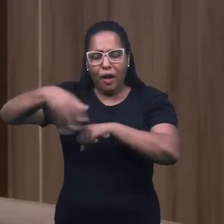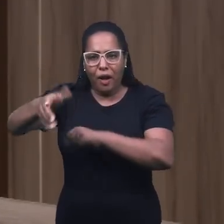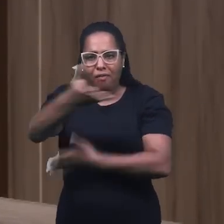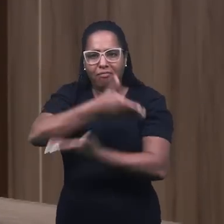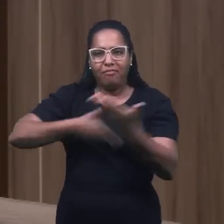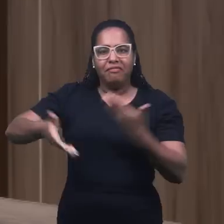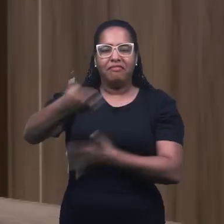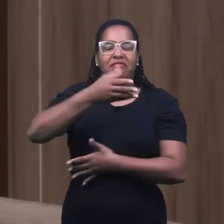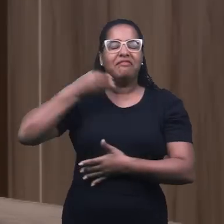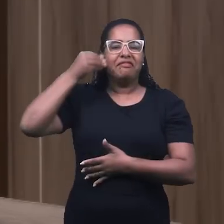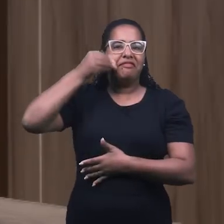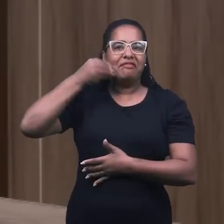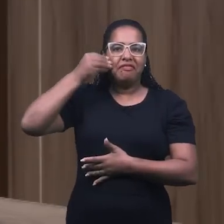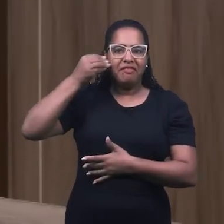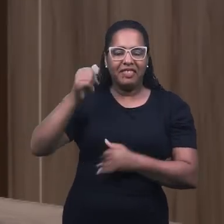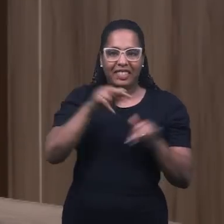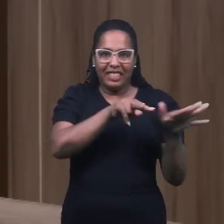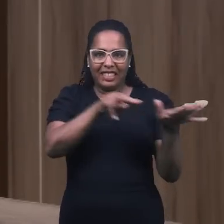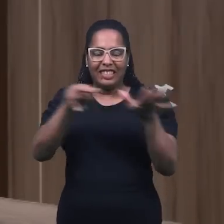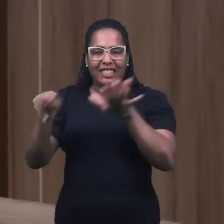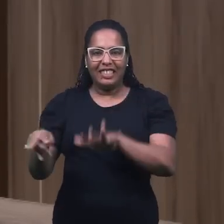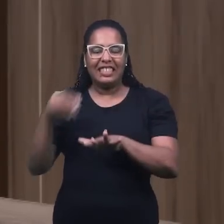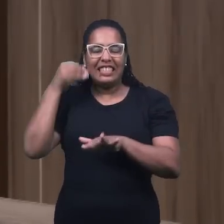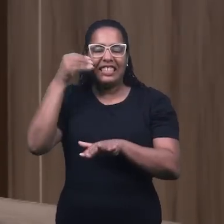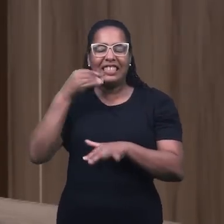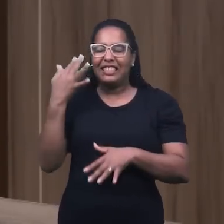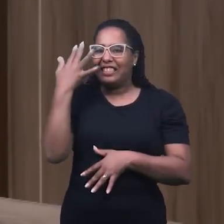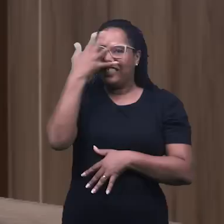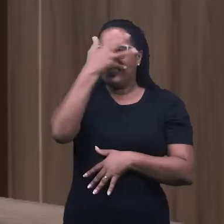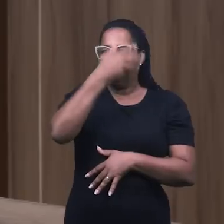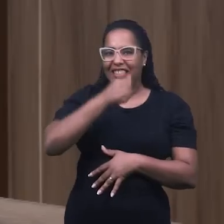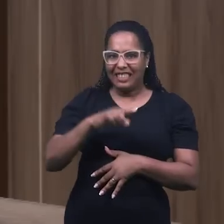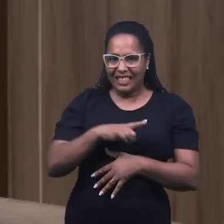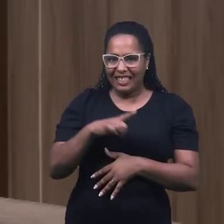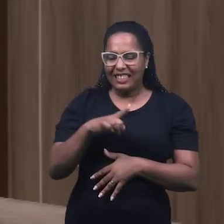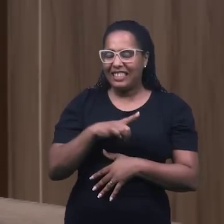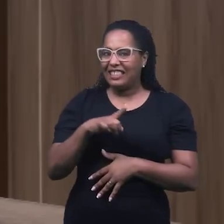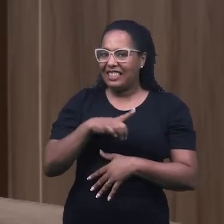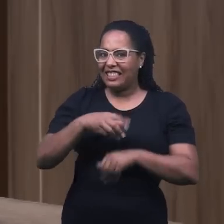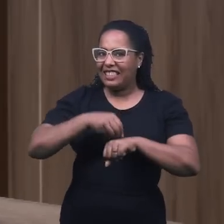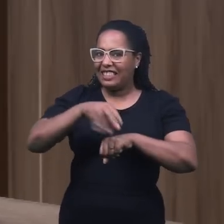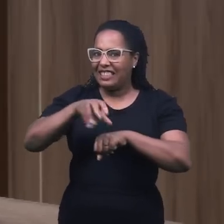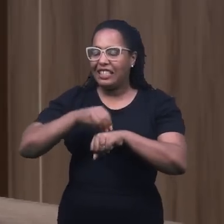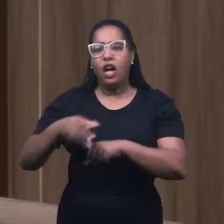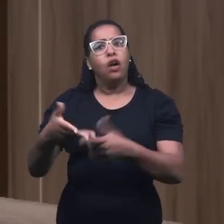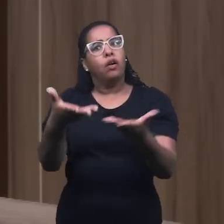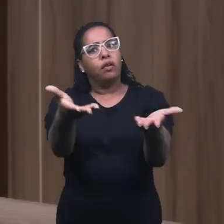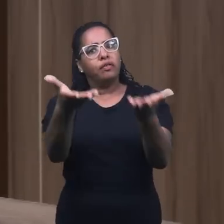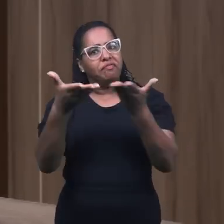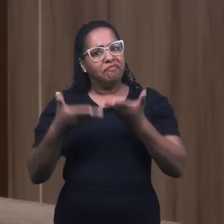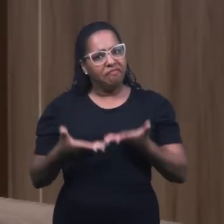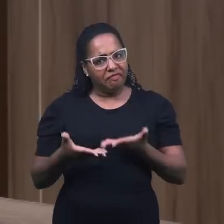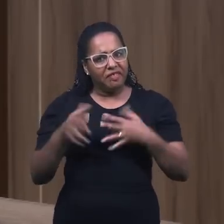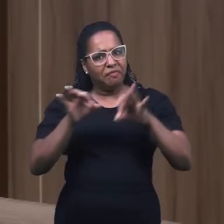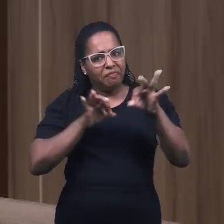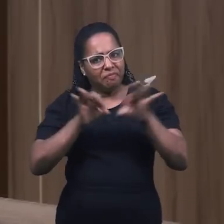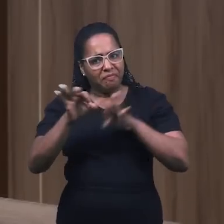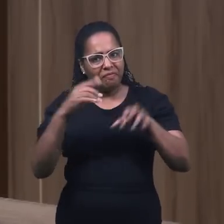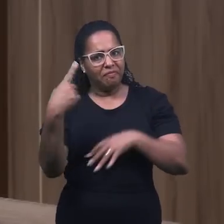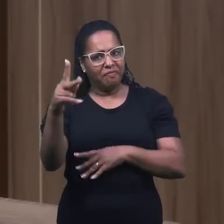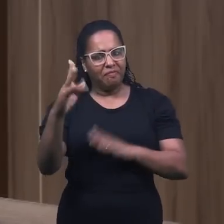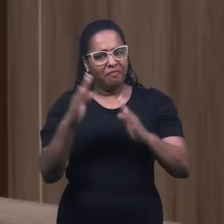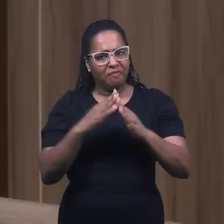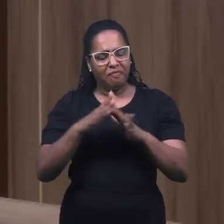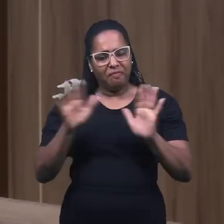a experiência. E essa semana temos uma experiência muito bonita para compartilhar. Eu já convido você a se preparar aí na